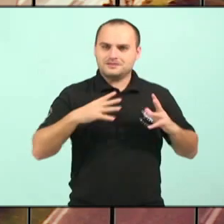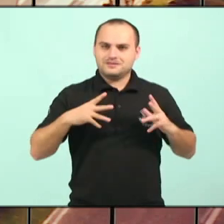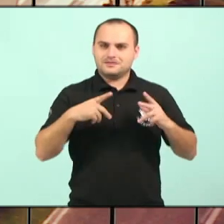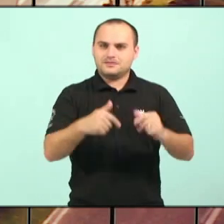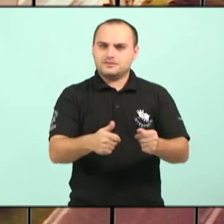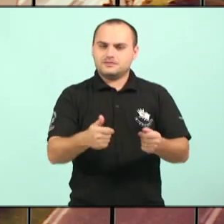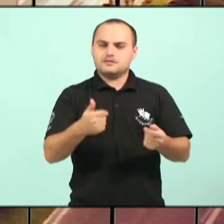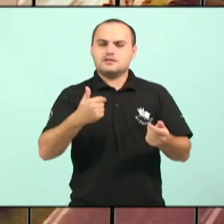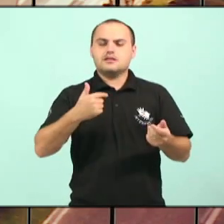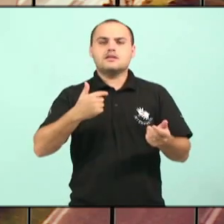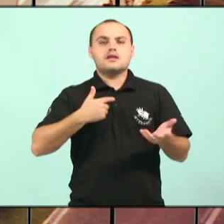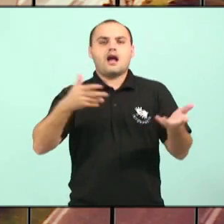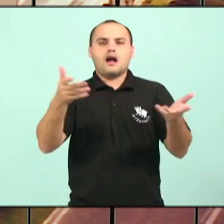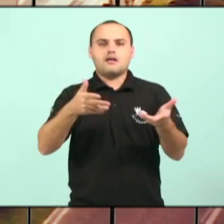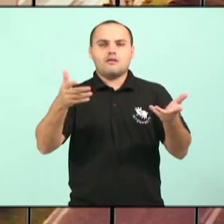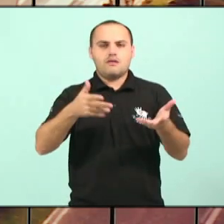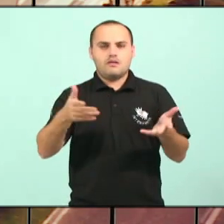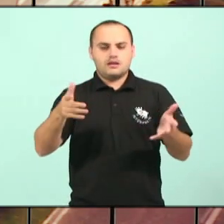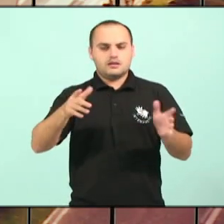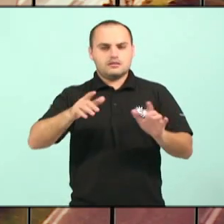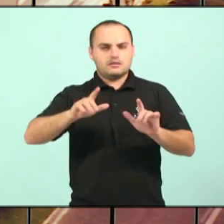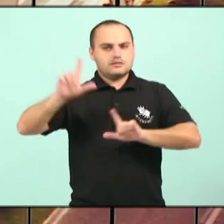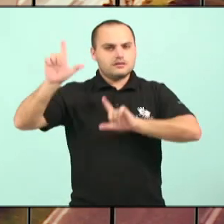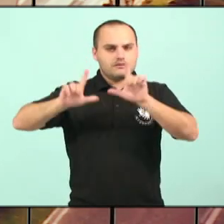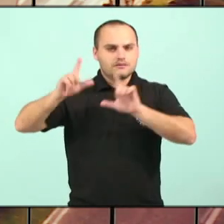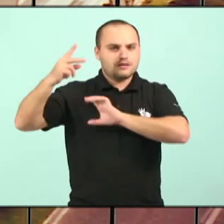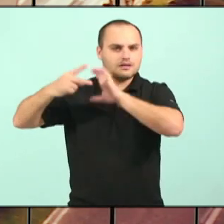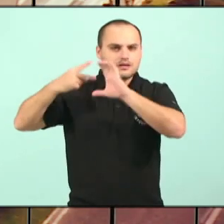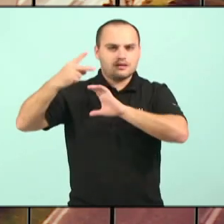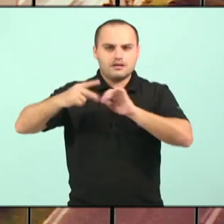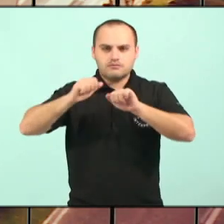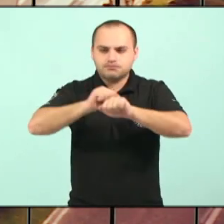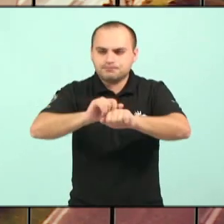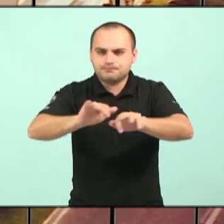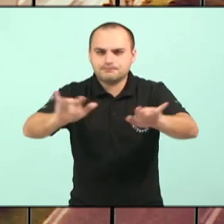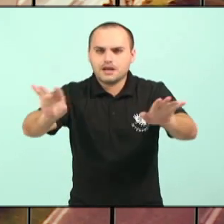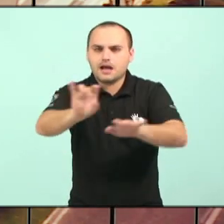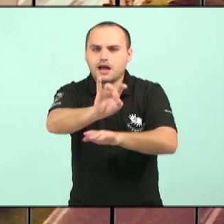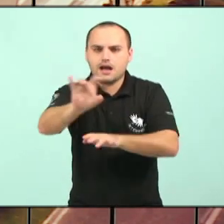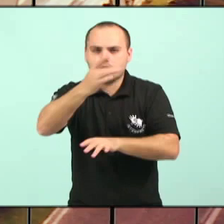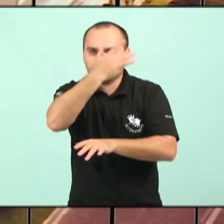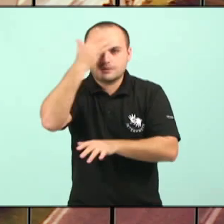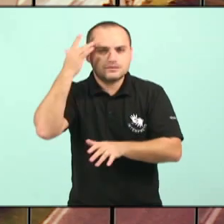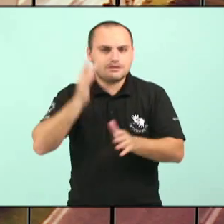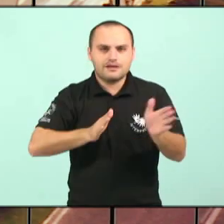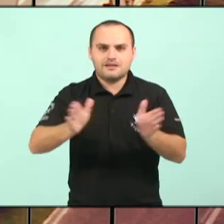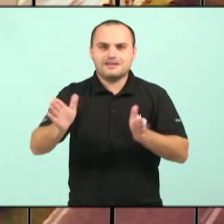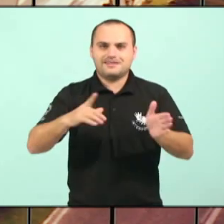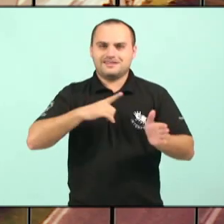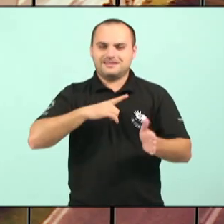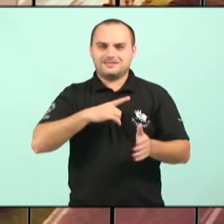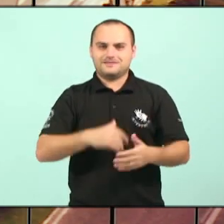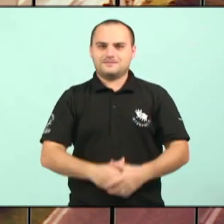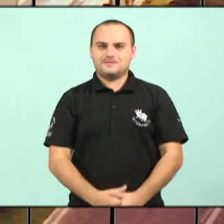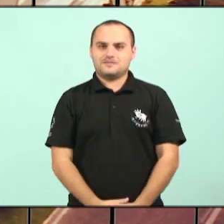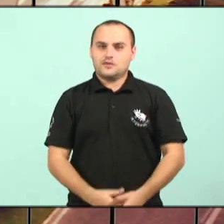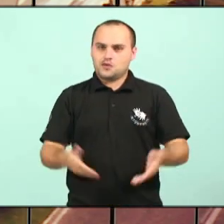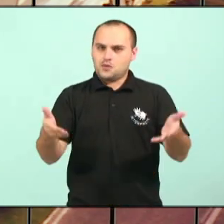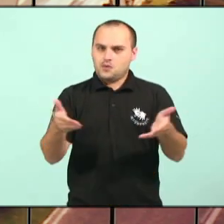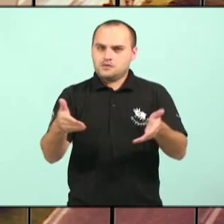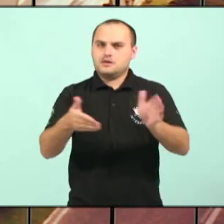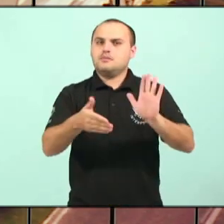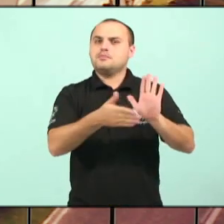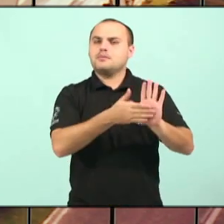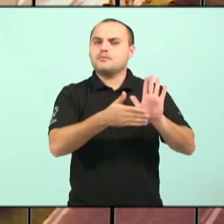que fazem com que o sinal da TV Câmara chegue ao recesso de cada lar. Hoje, levando as propostas,